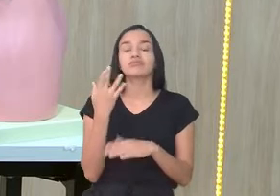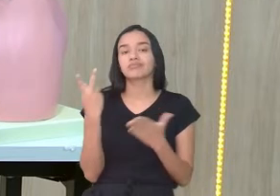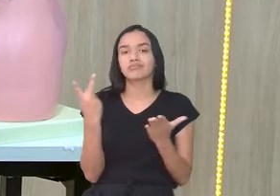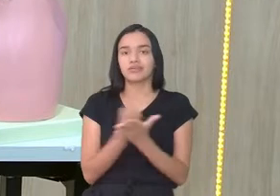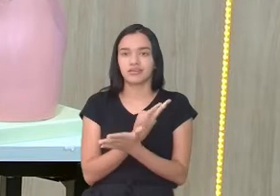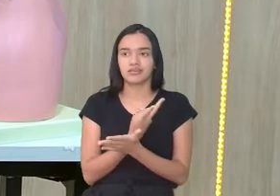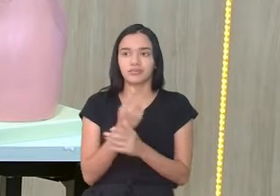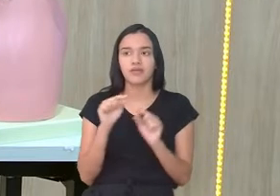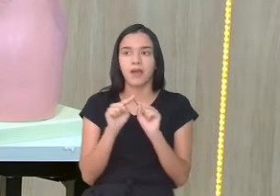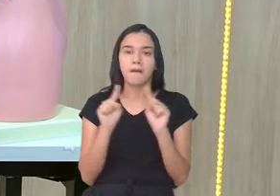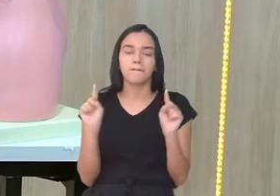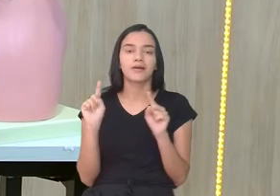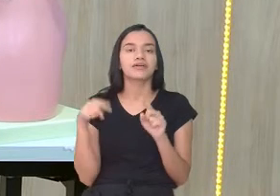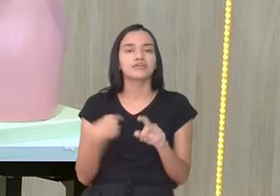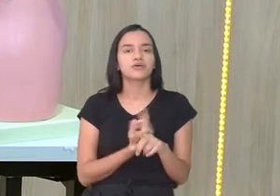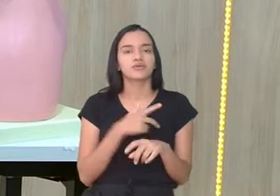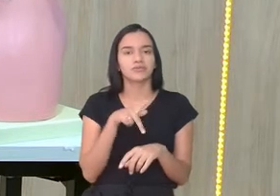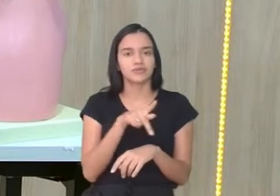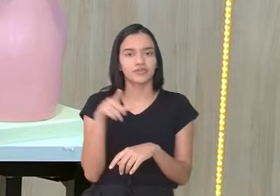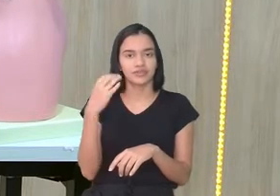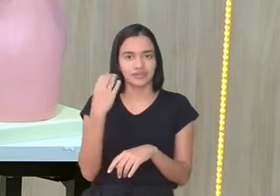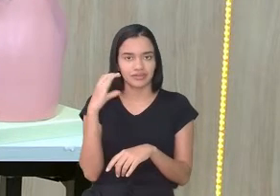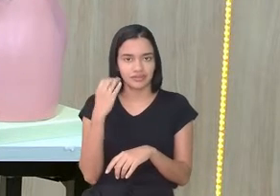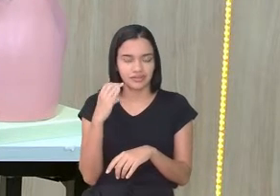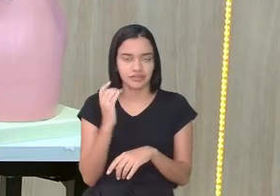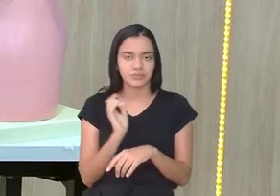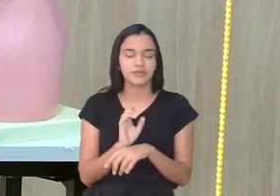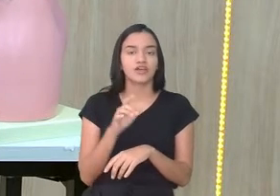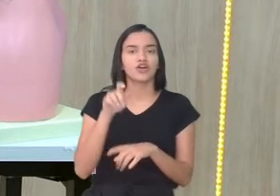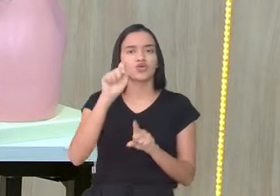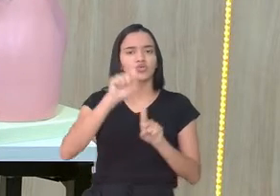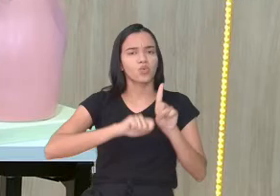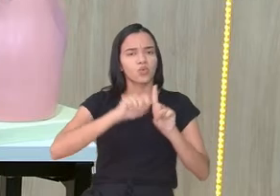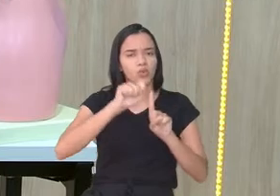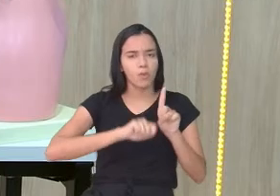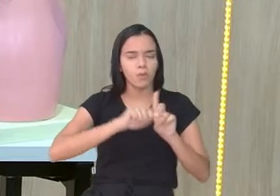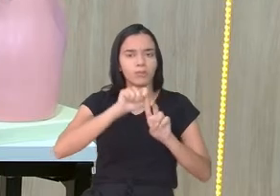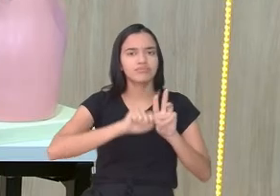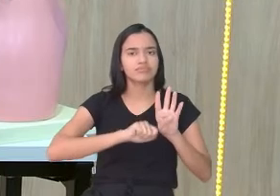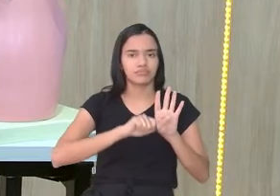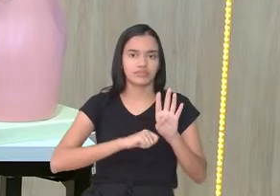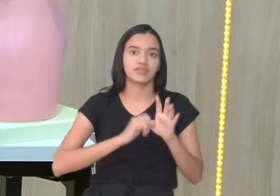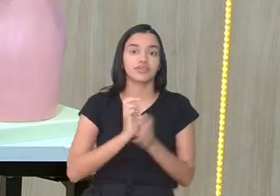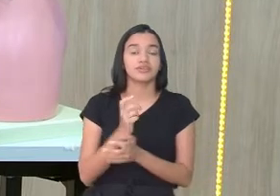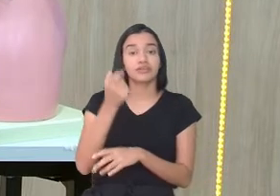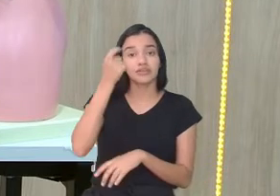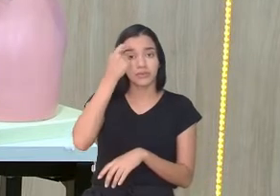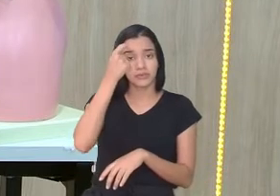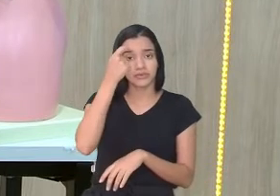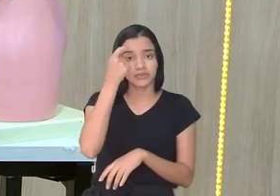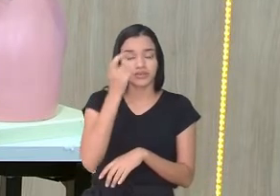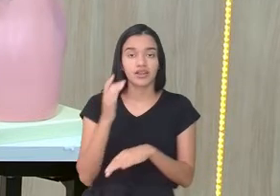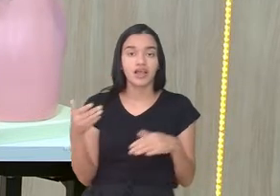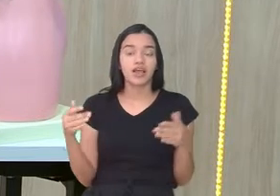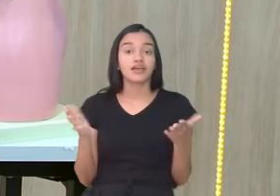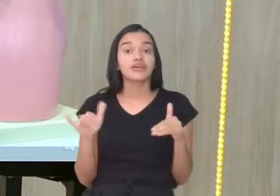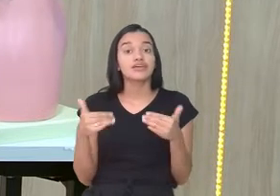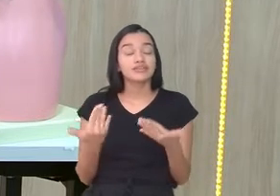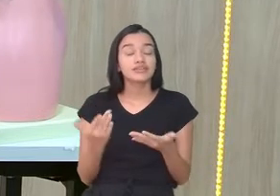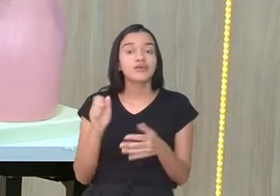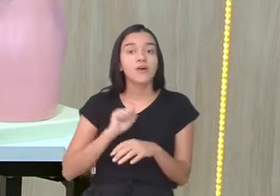errada. Mas nós, professores de ciências, trazemos todo mês, né? É o mês de conscientização. Então,